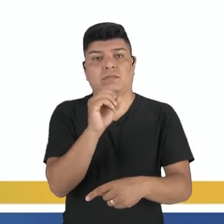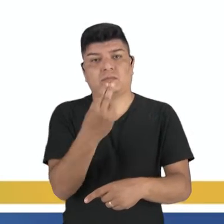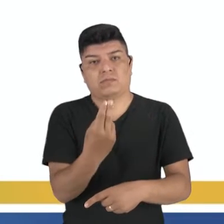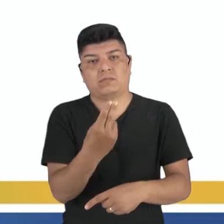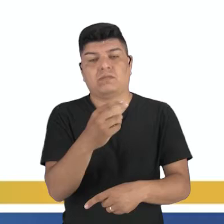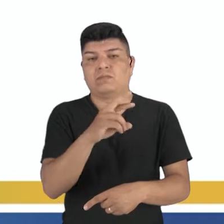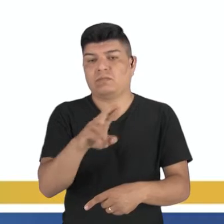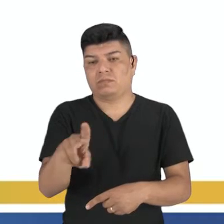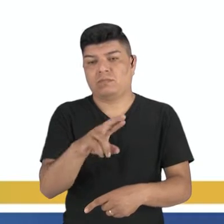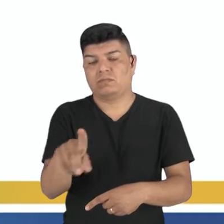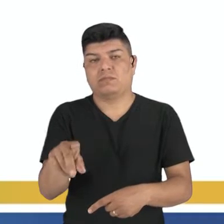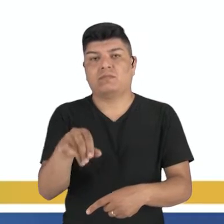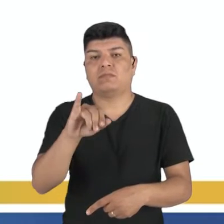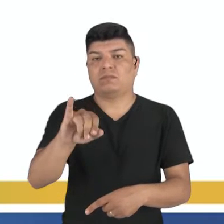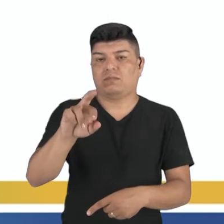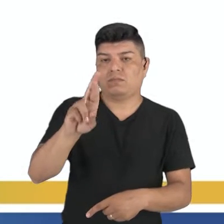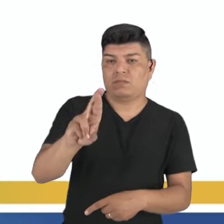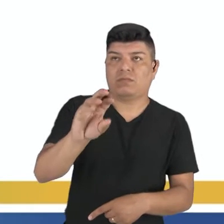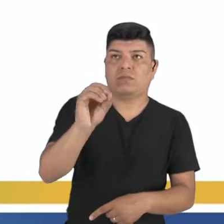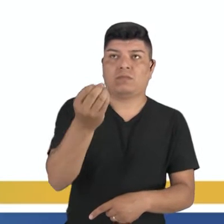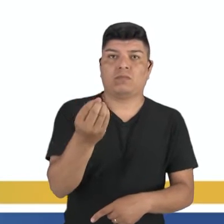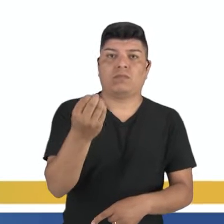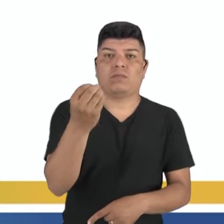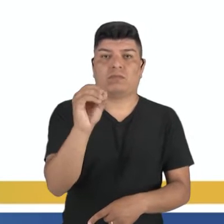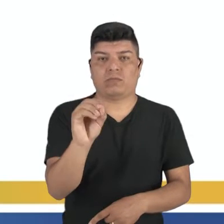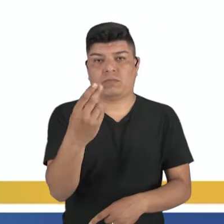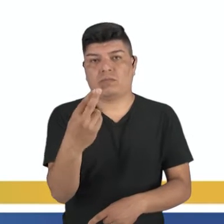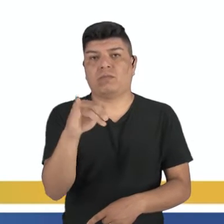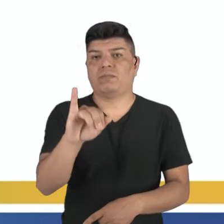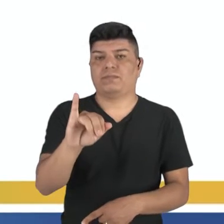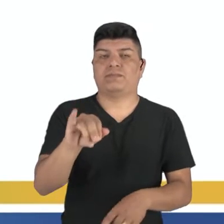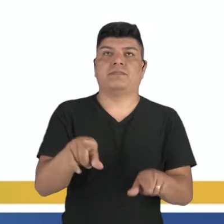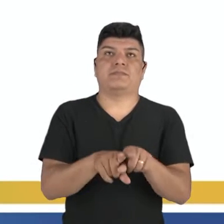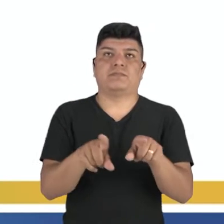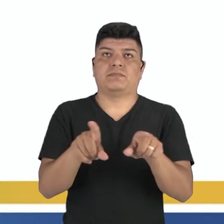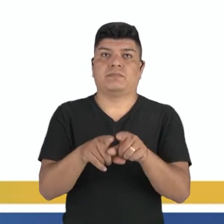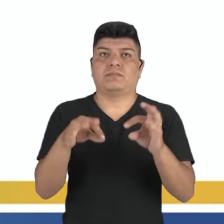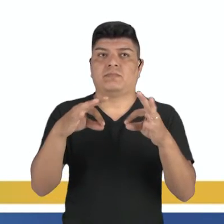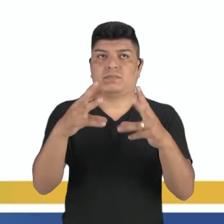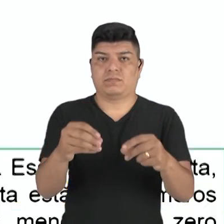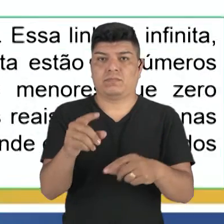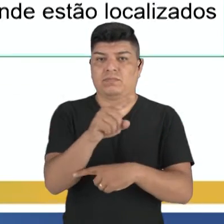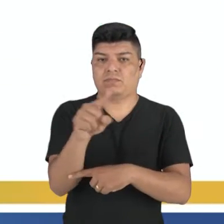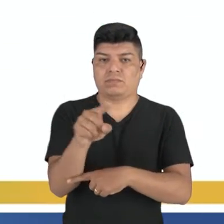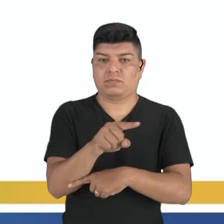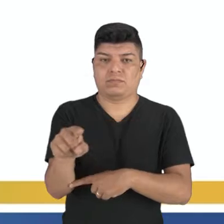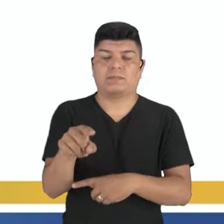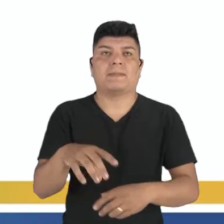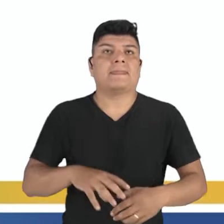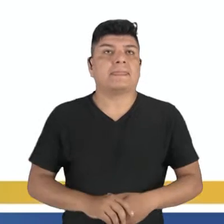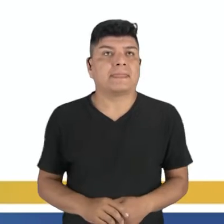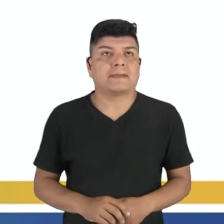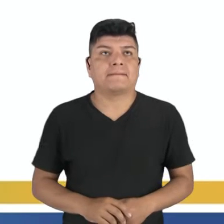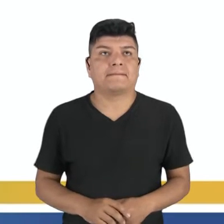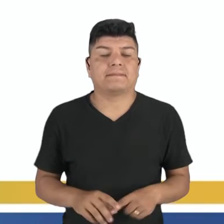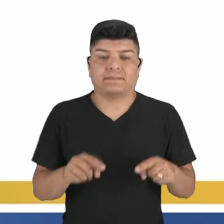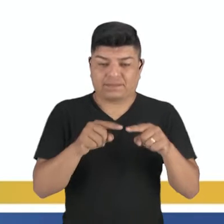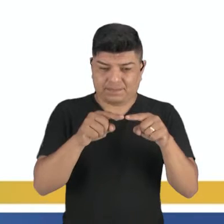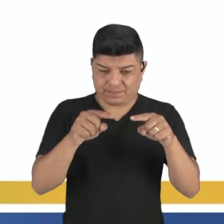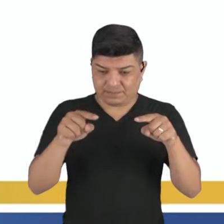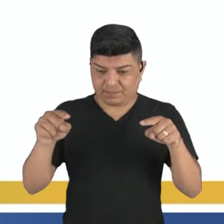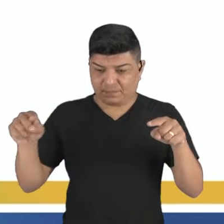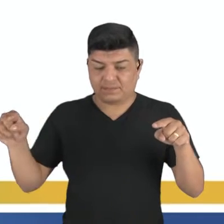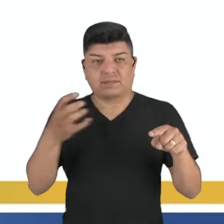ou irracional. Então, deste modo, pertence ao conjunto dos números reais, certo? Bom, a reta